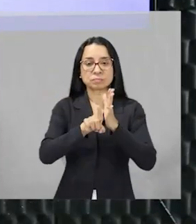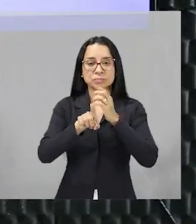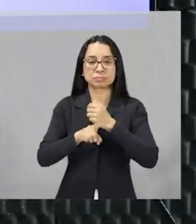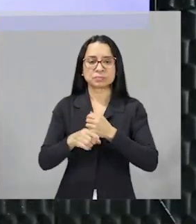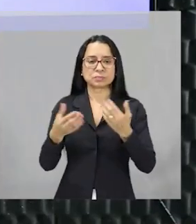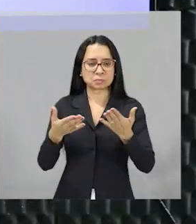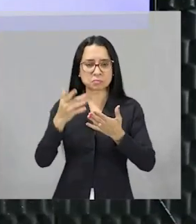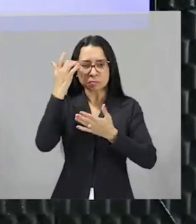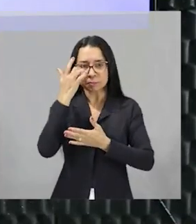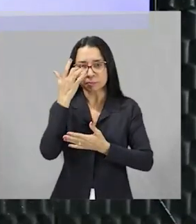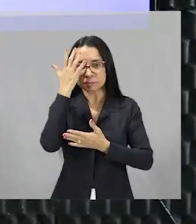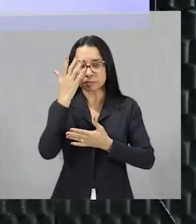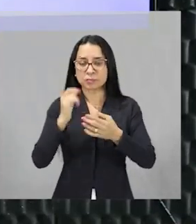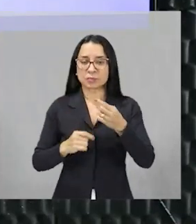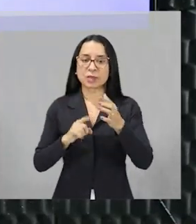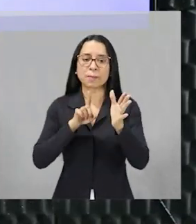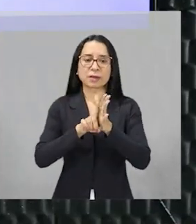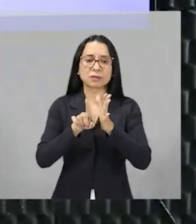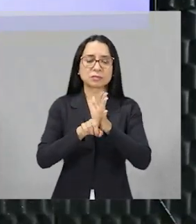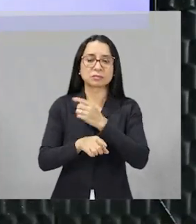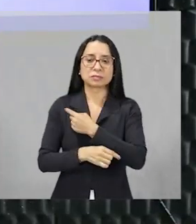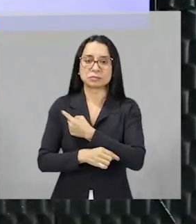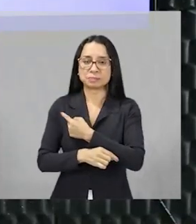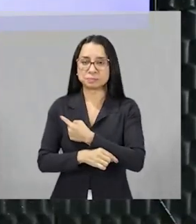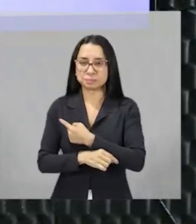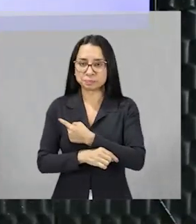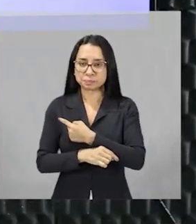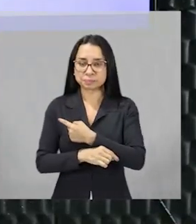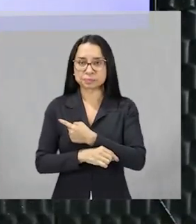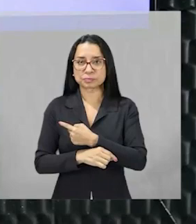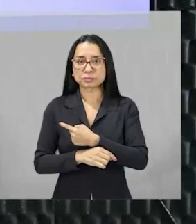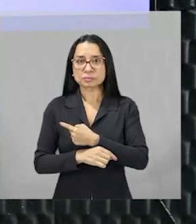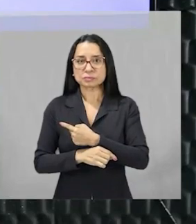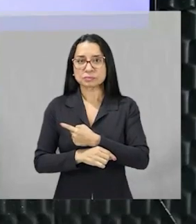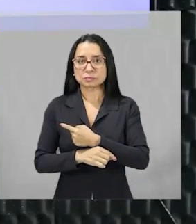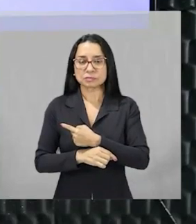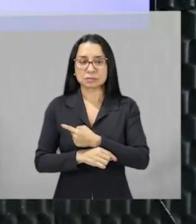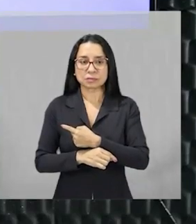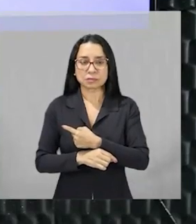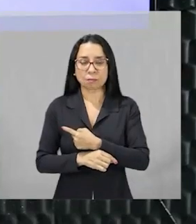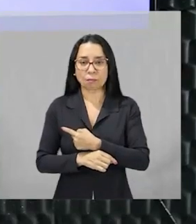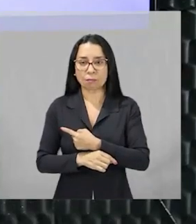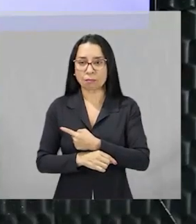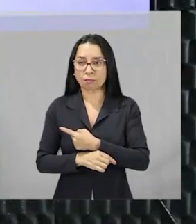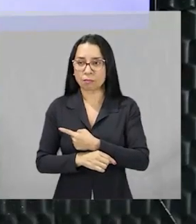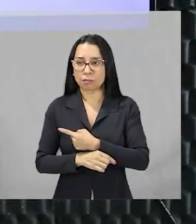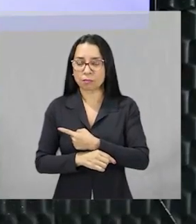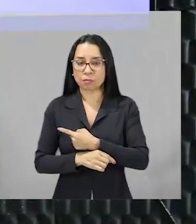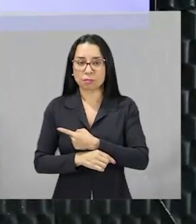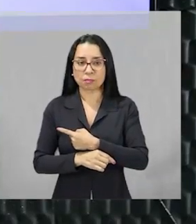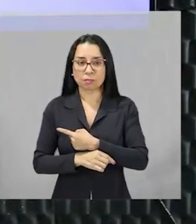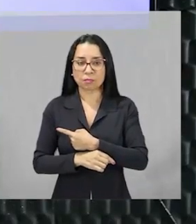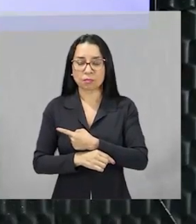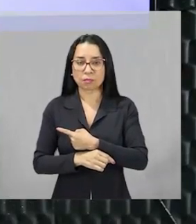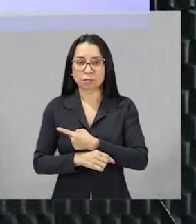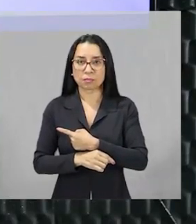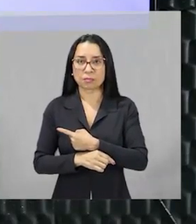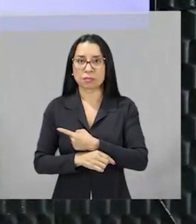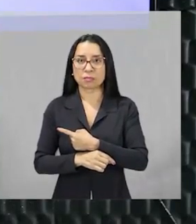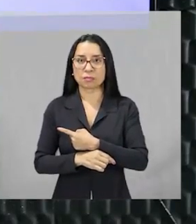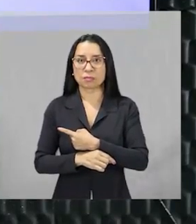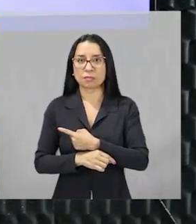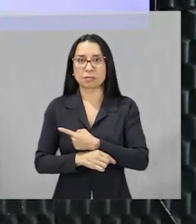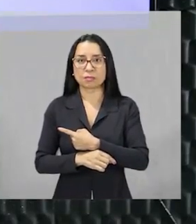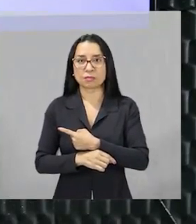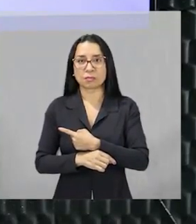ficou fácil, né, galera? Então ele pergunta, os termos pelos quais a cidade, o Rio de Janeiro, era conhecido no passado de sujeira,